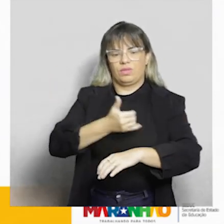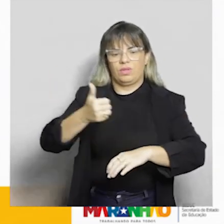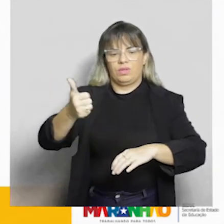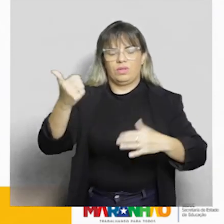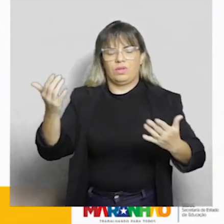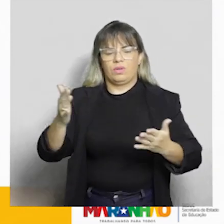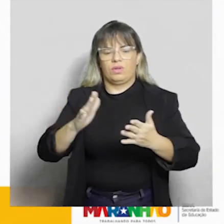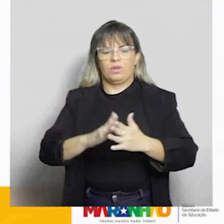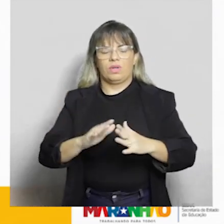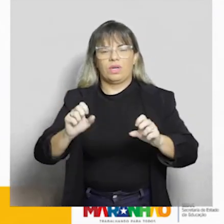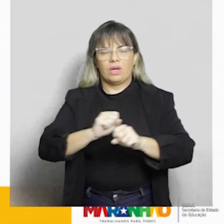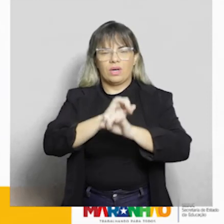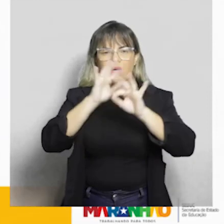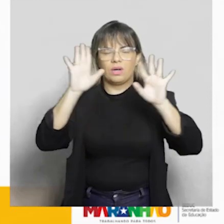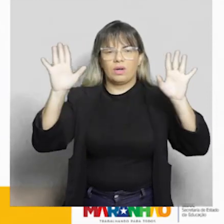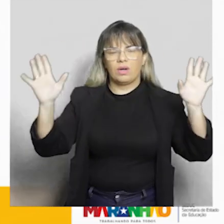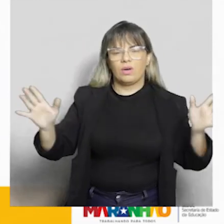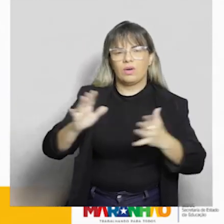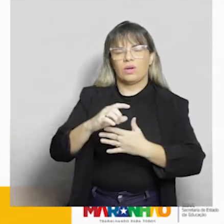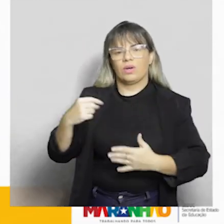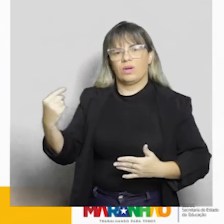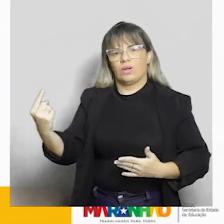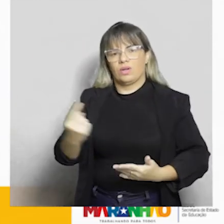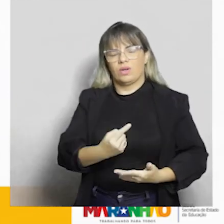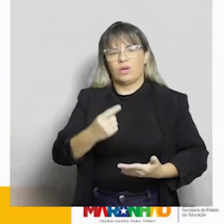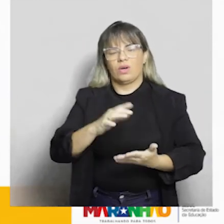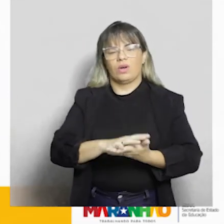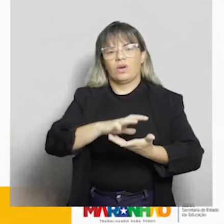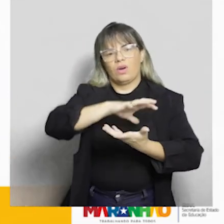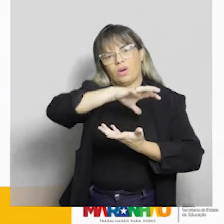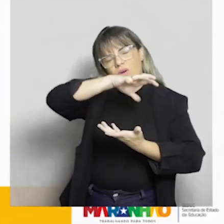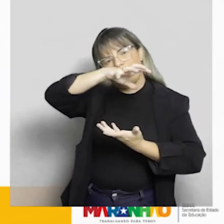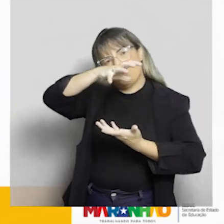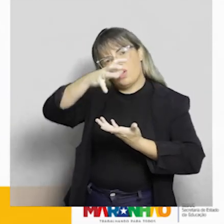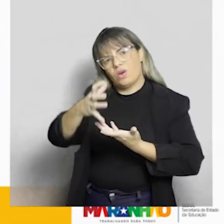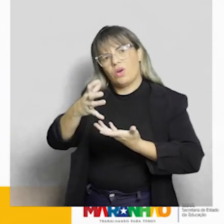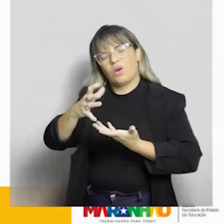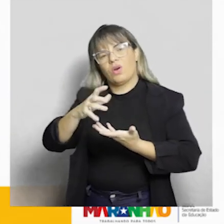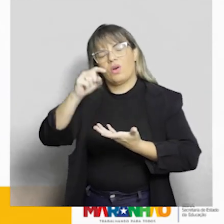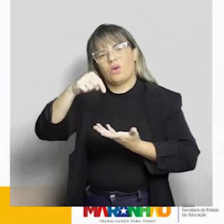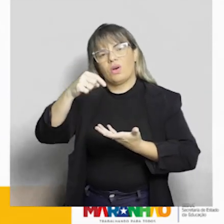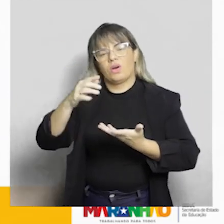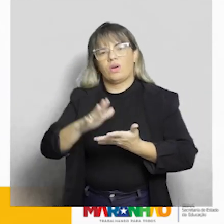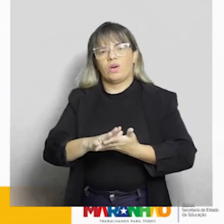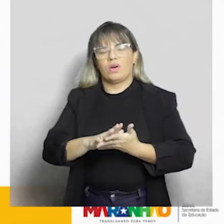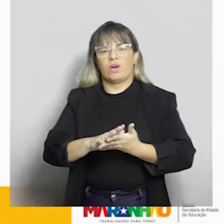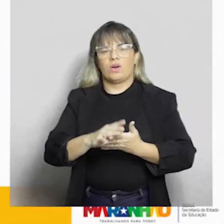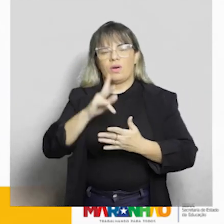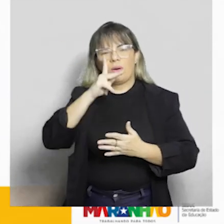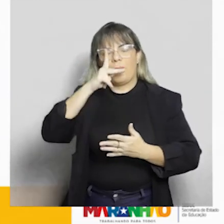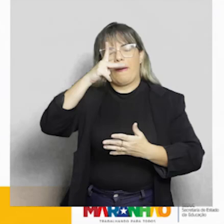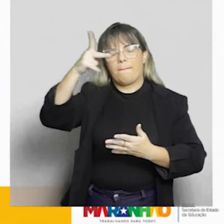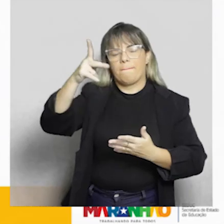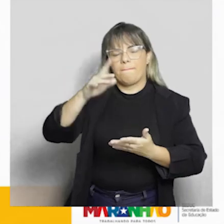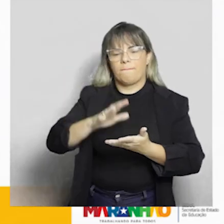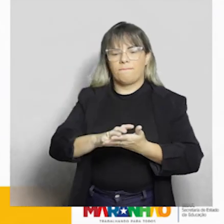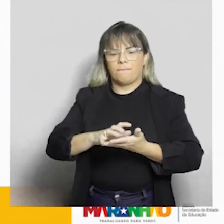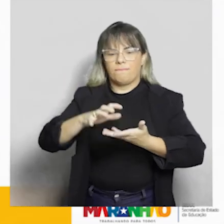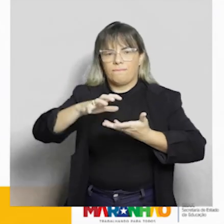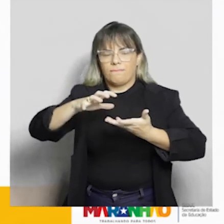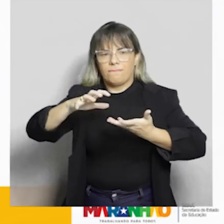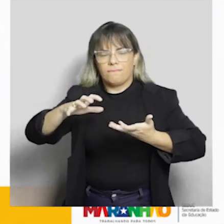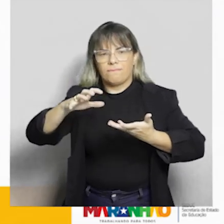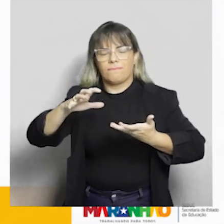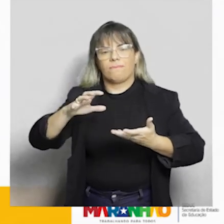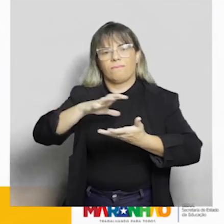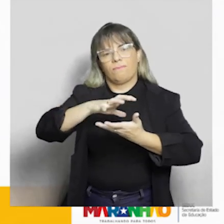aí sobre, claro, né, a nossa crosta terrestre. É só ela aí que vai ter, de fato, essa força para que um continente